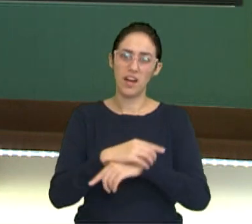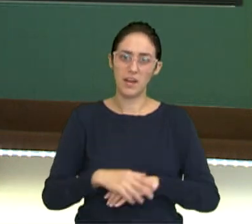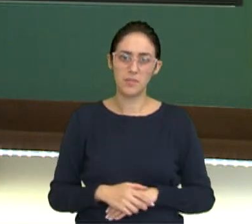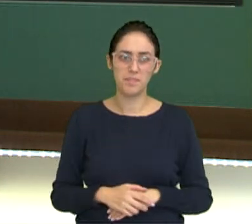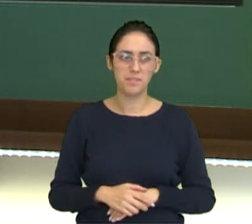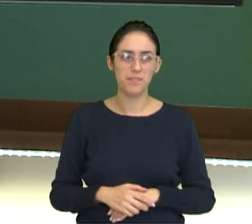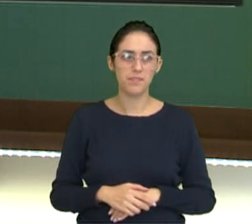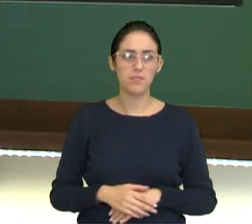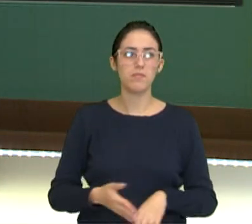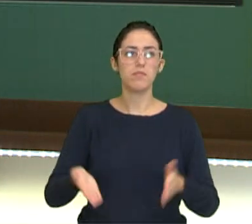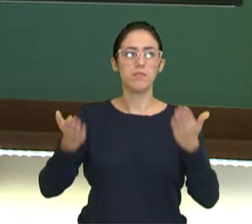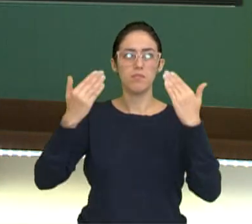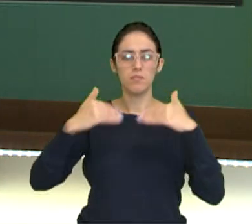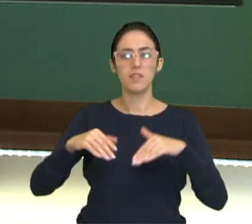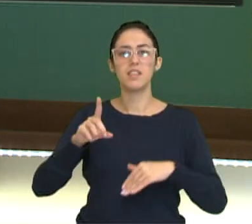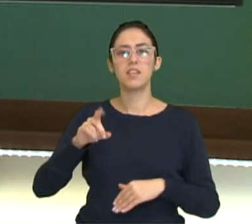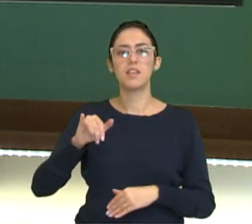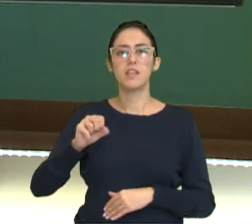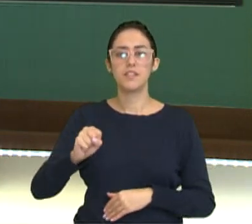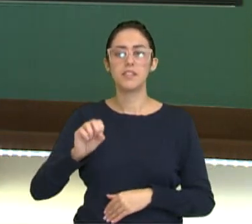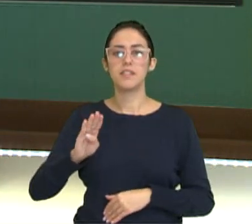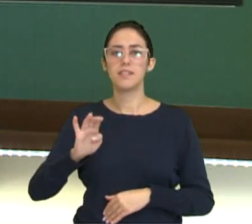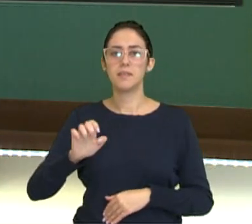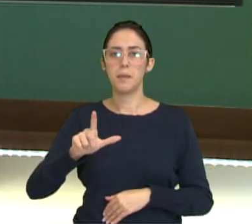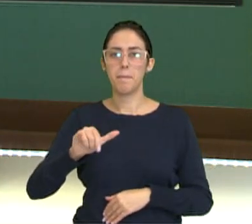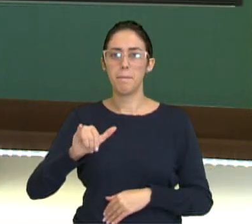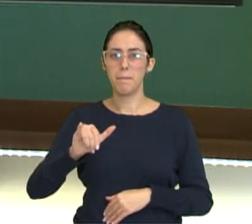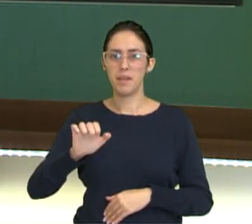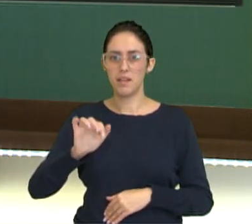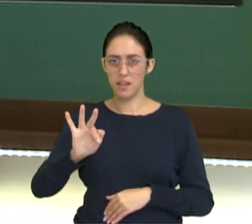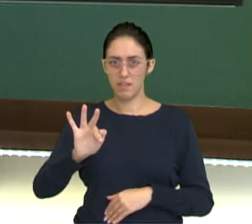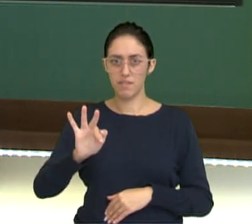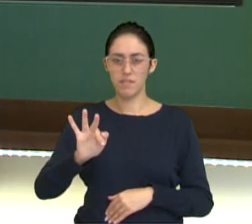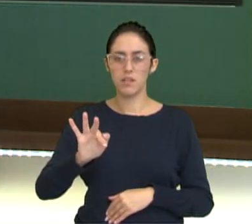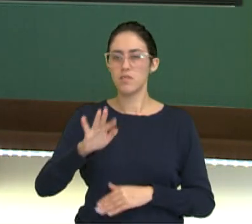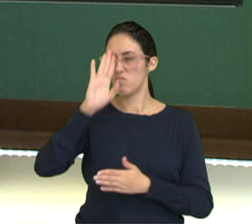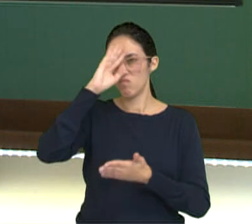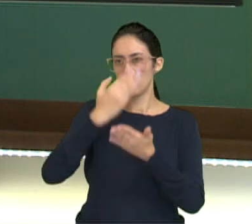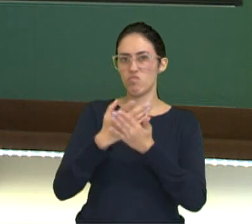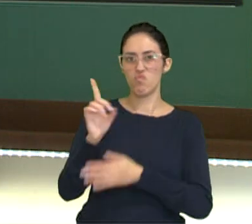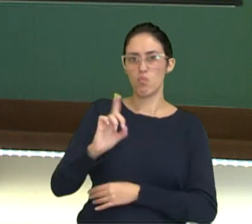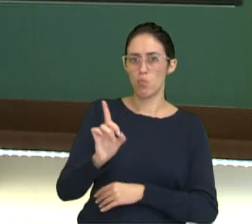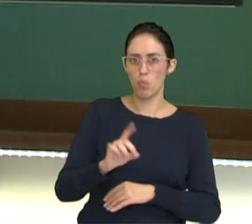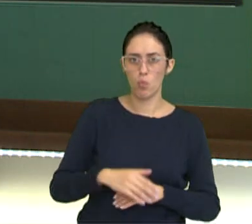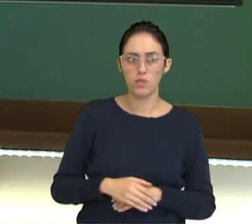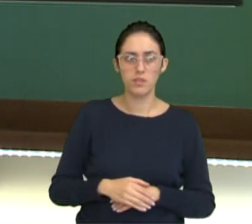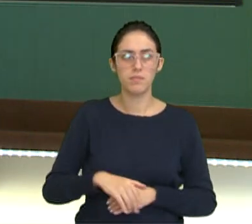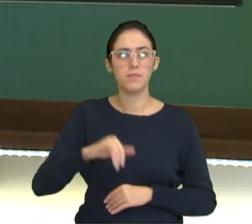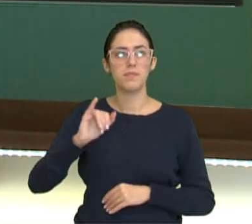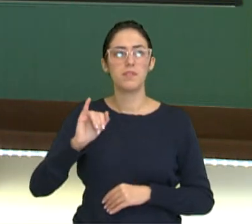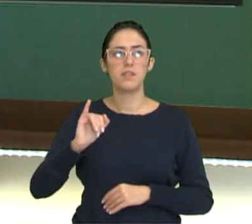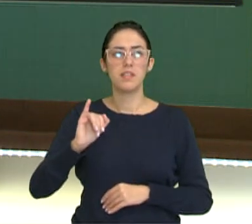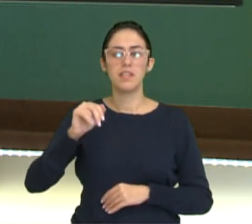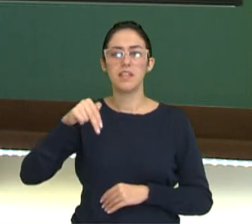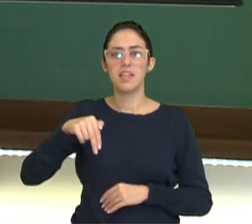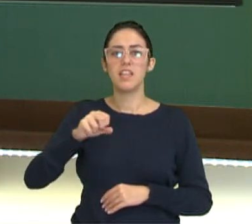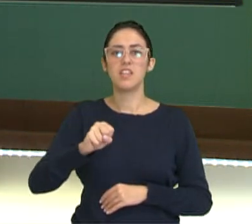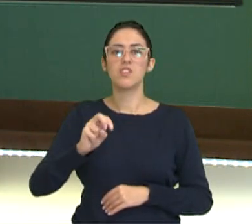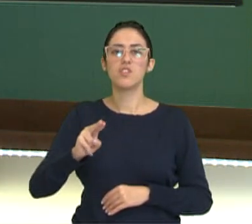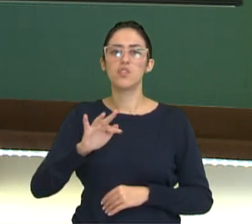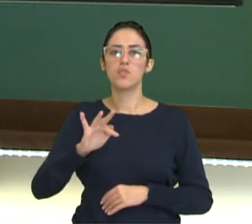né? Desacreditar, dissimilar. A gente tem a ideia oposta. Insecurity,